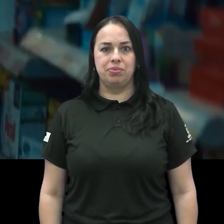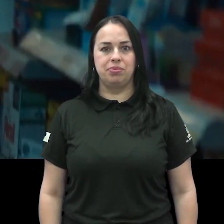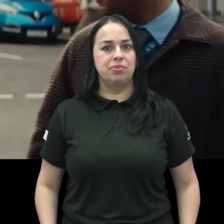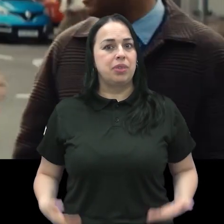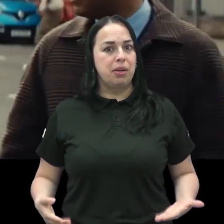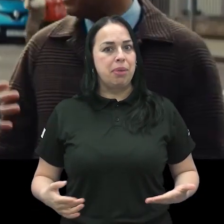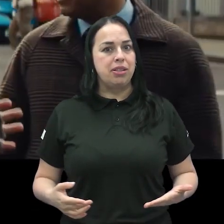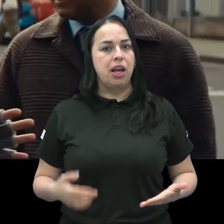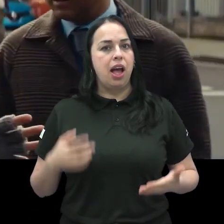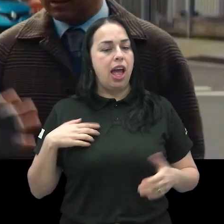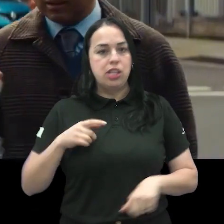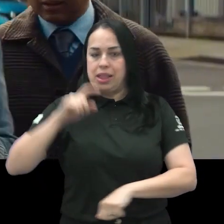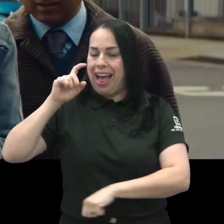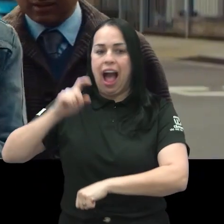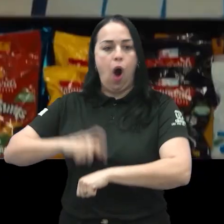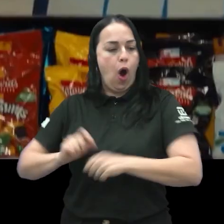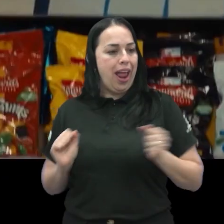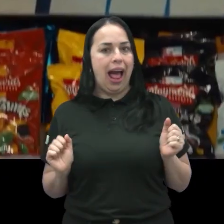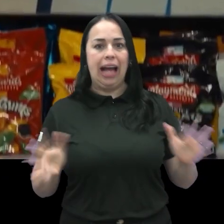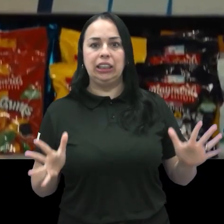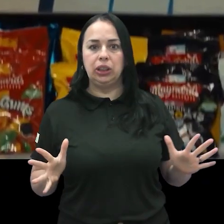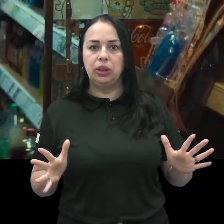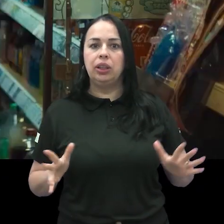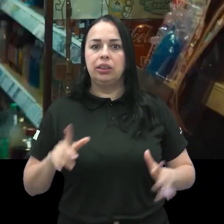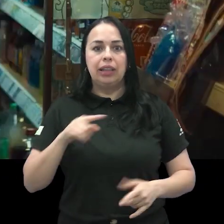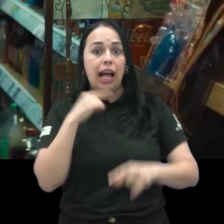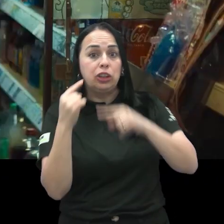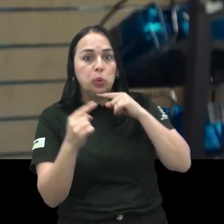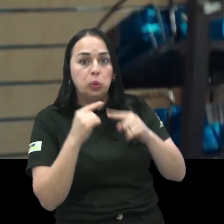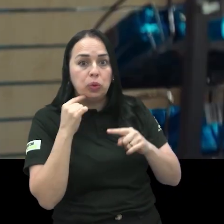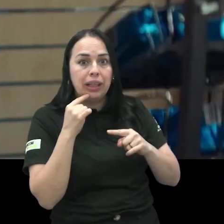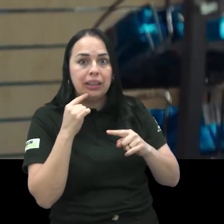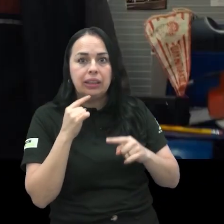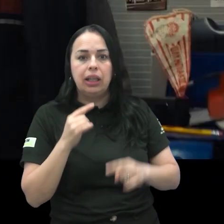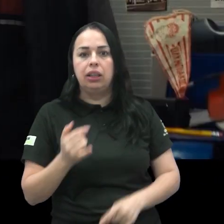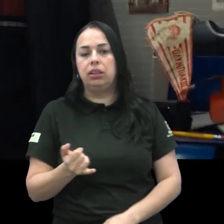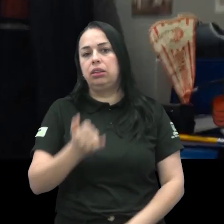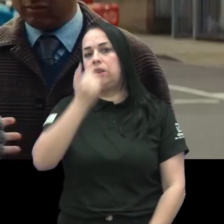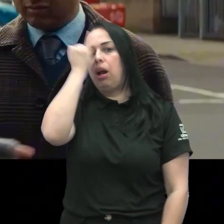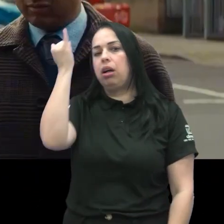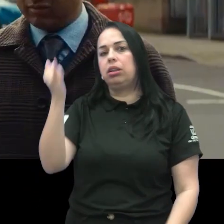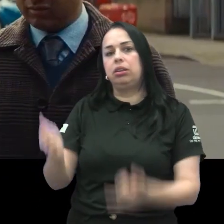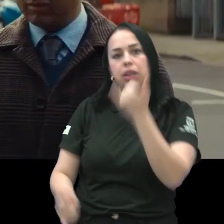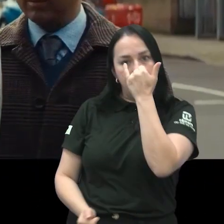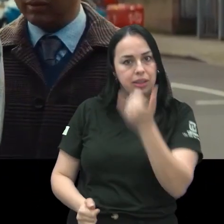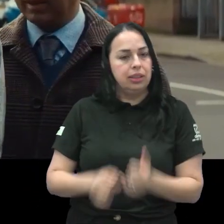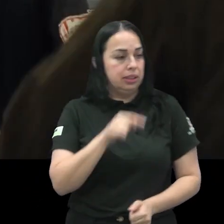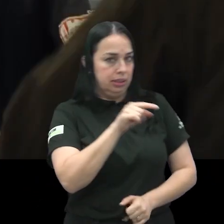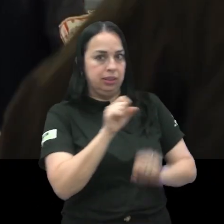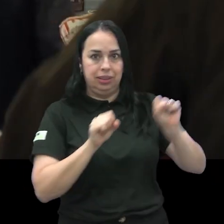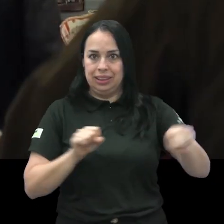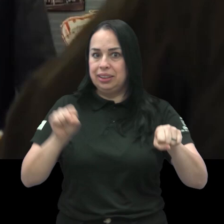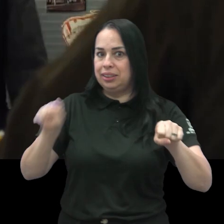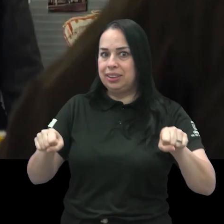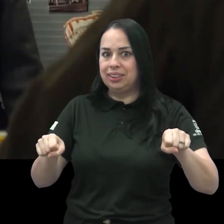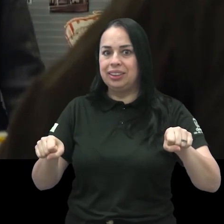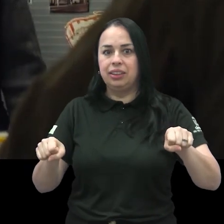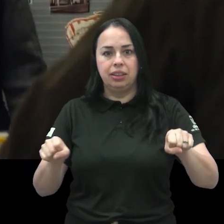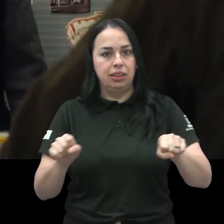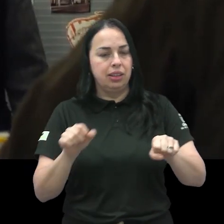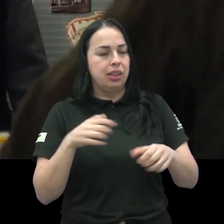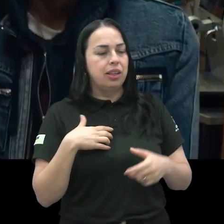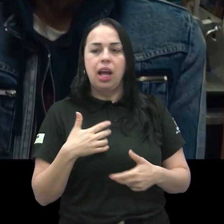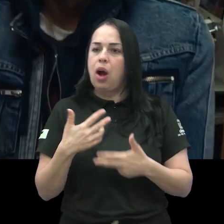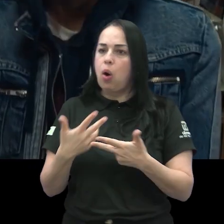This is just another round of improv. When in doubt, drop it. Yes, and.